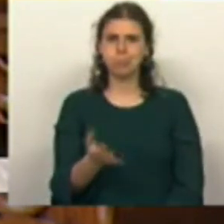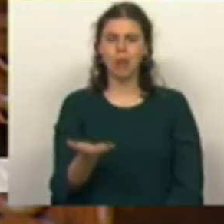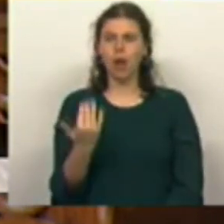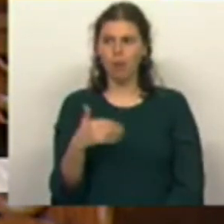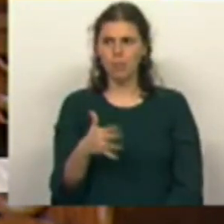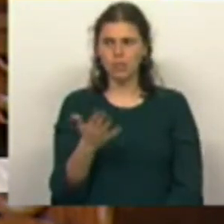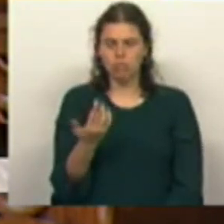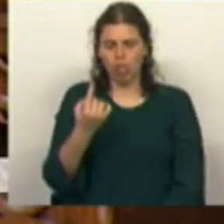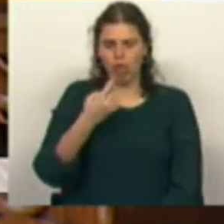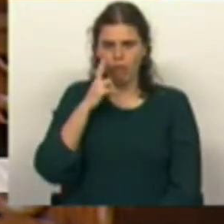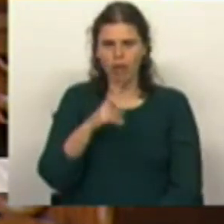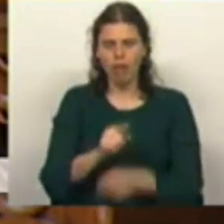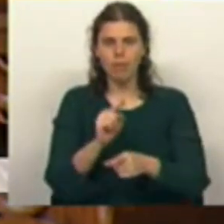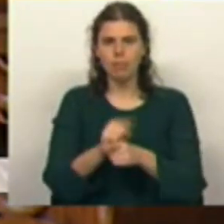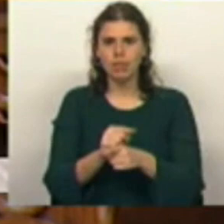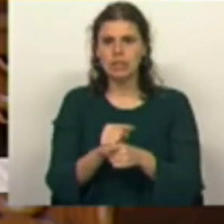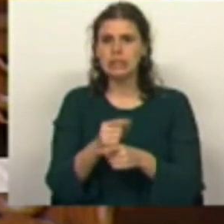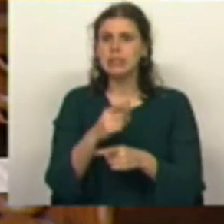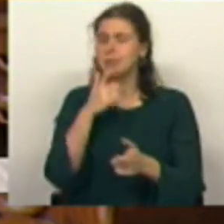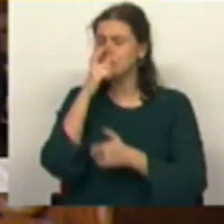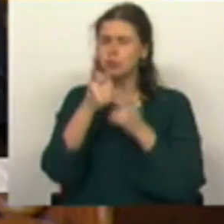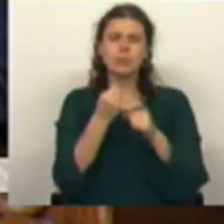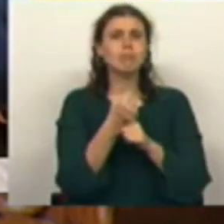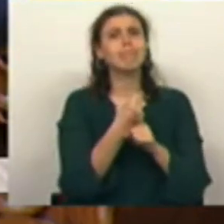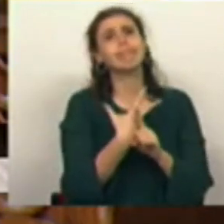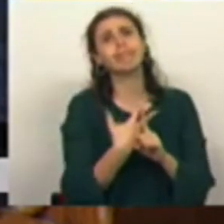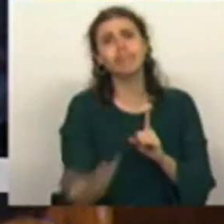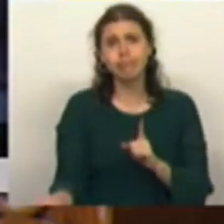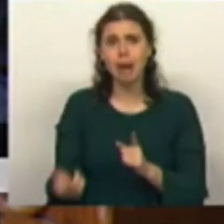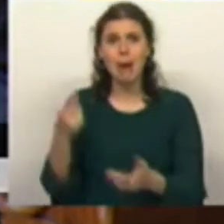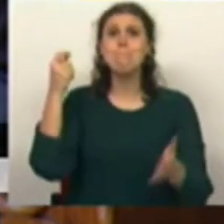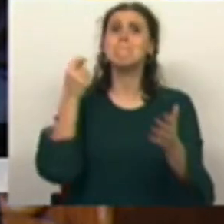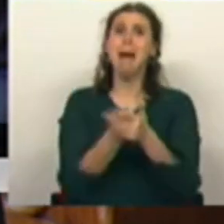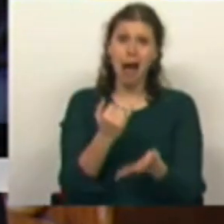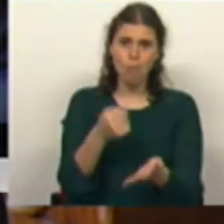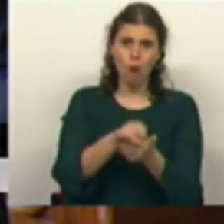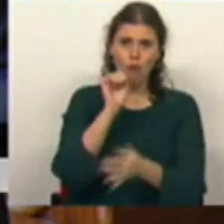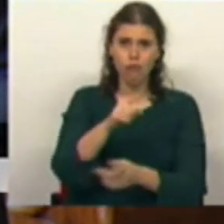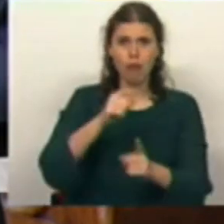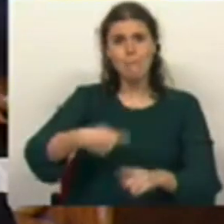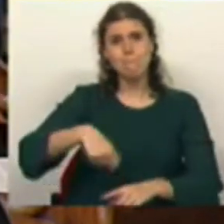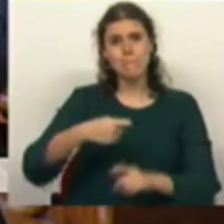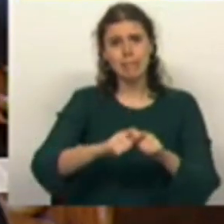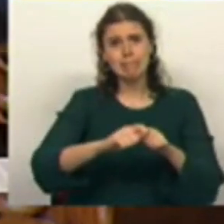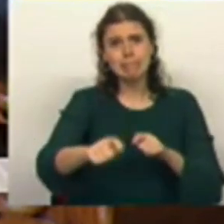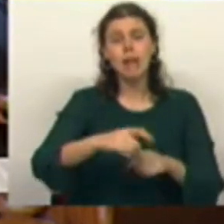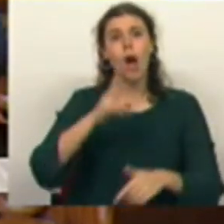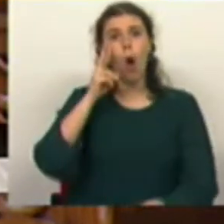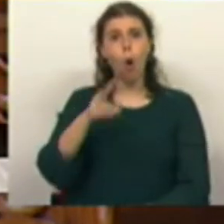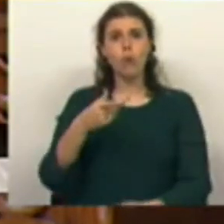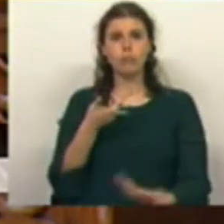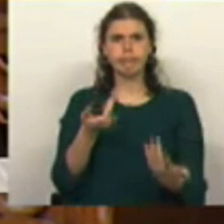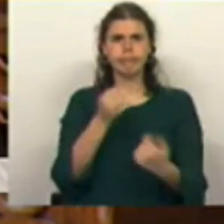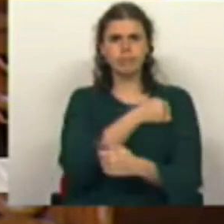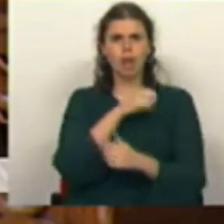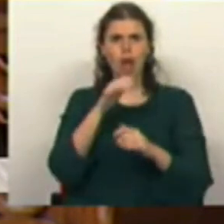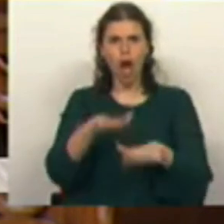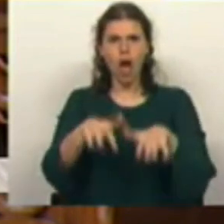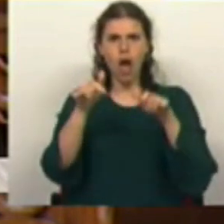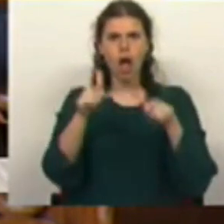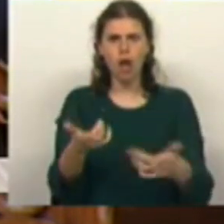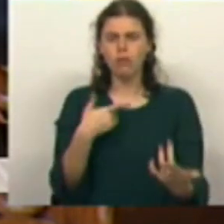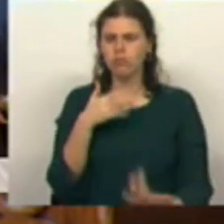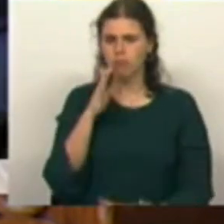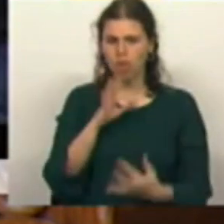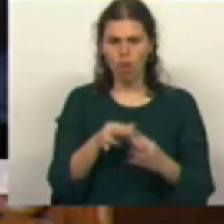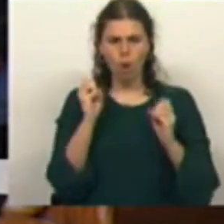pena de ser olhado. São centenas de milhares de pessoas que pagam os seus impostos todos os meses e que olham para esta casa com o sentido de que